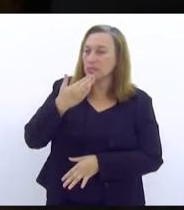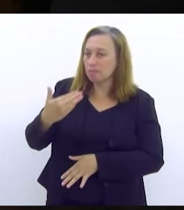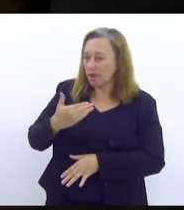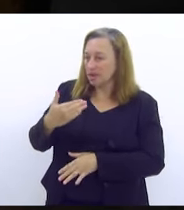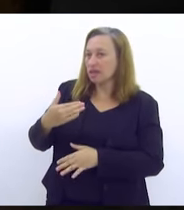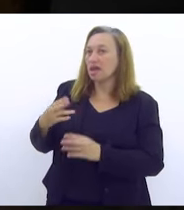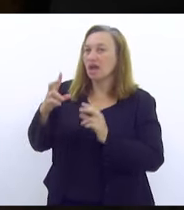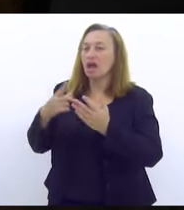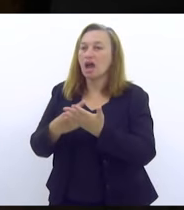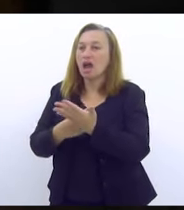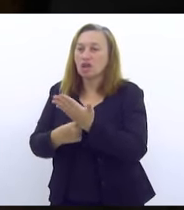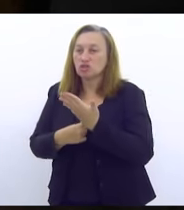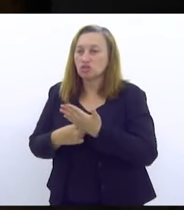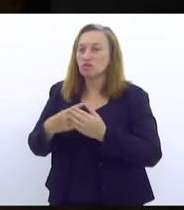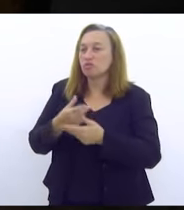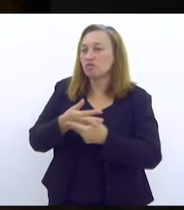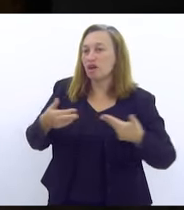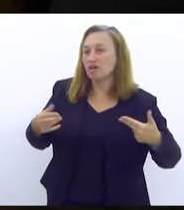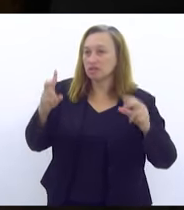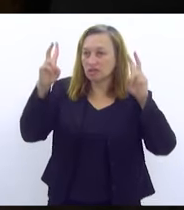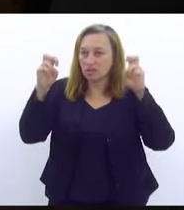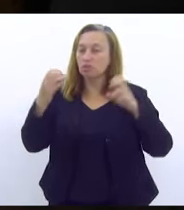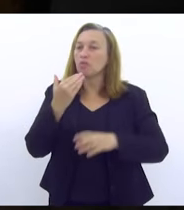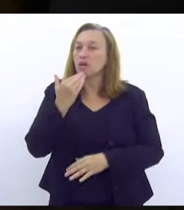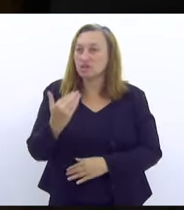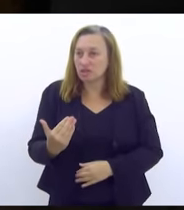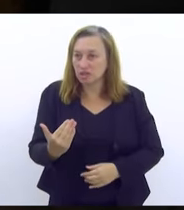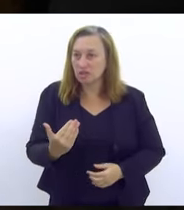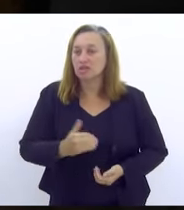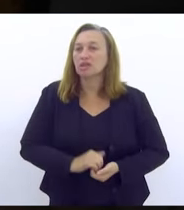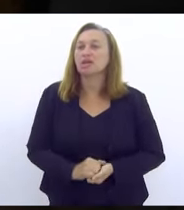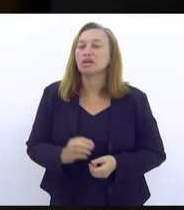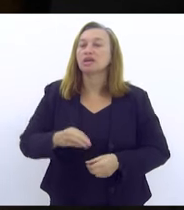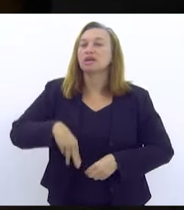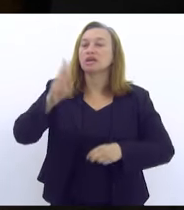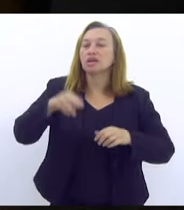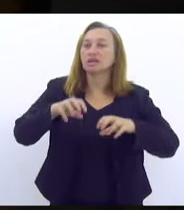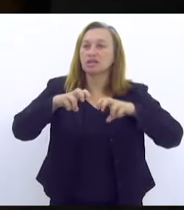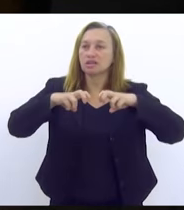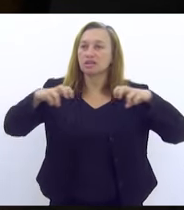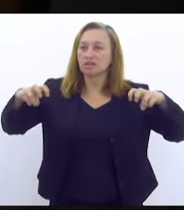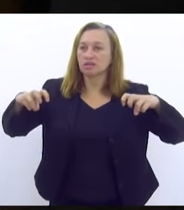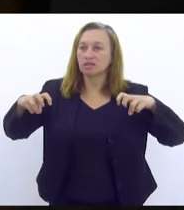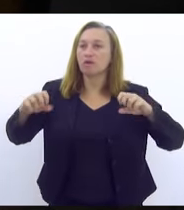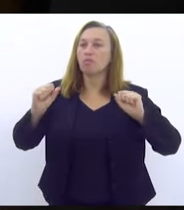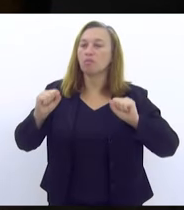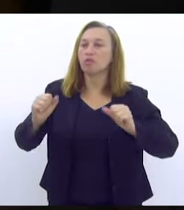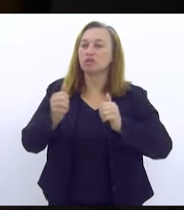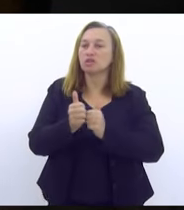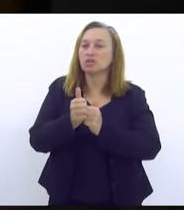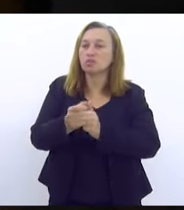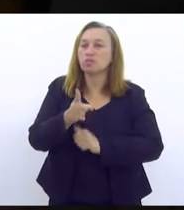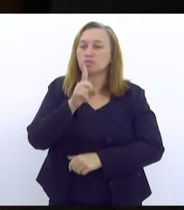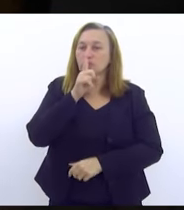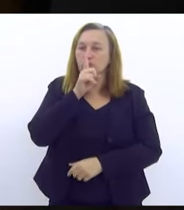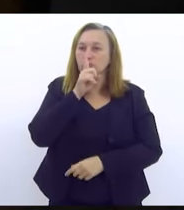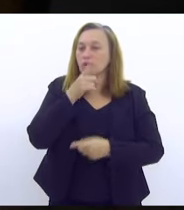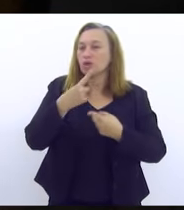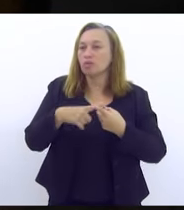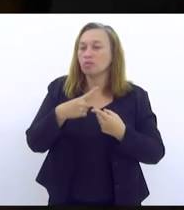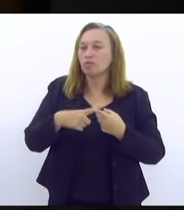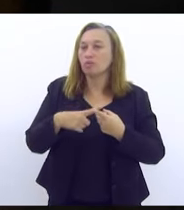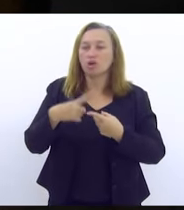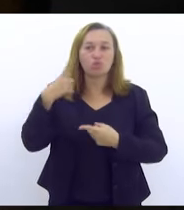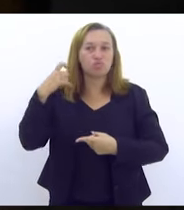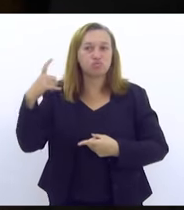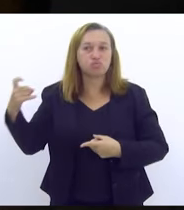vários assuntos. Eu pediria para quem está nas galerias que pudesse se conduzir em silêncio, porque o som